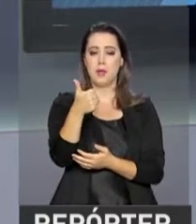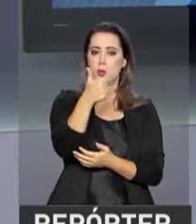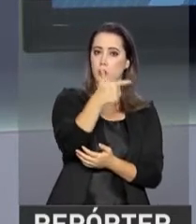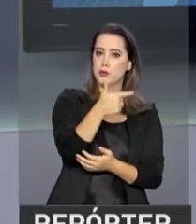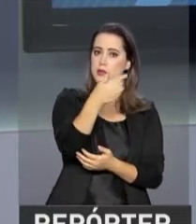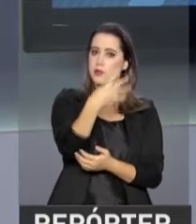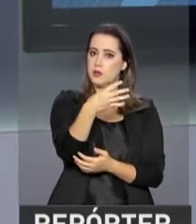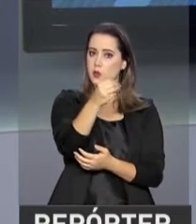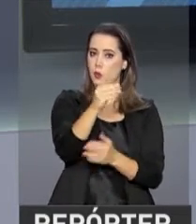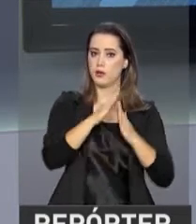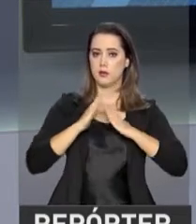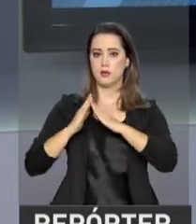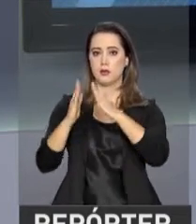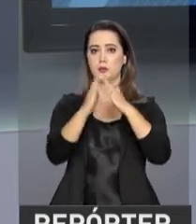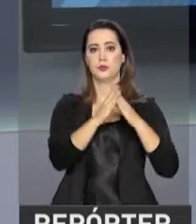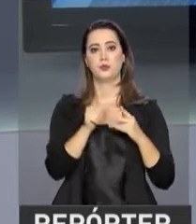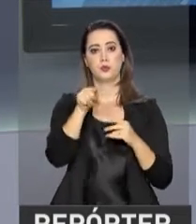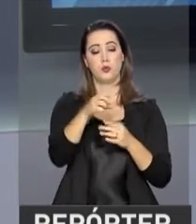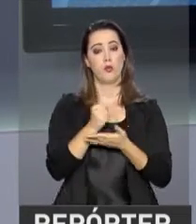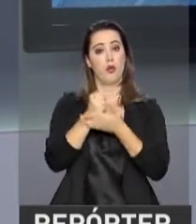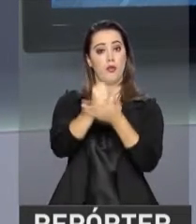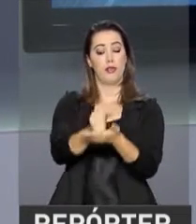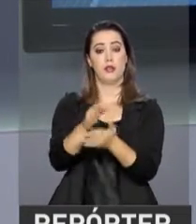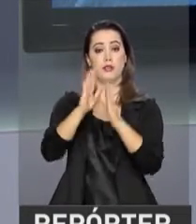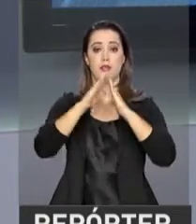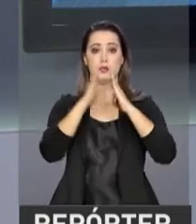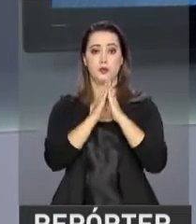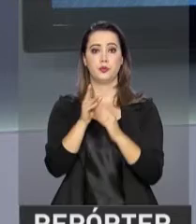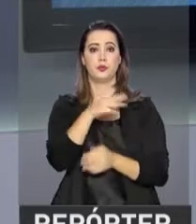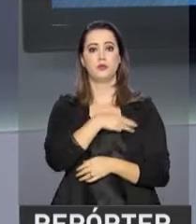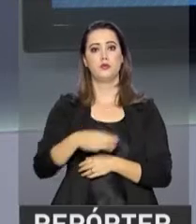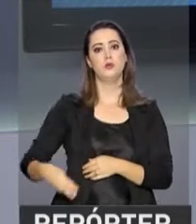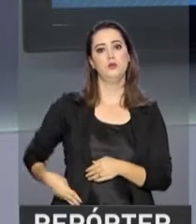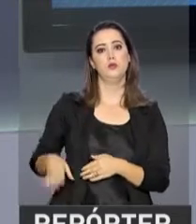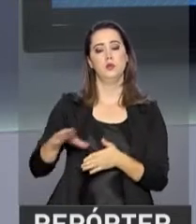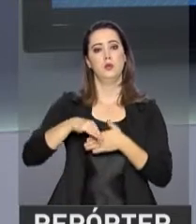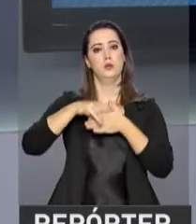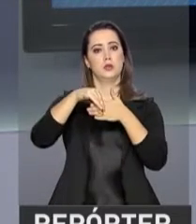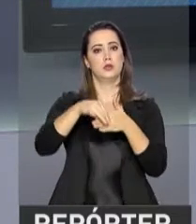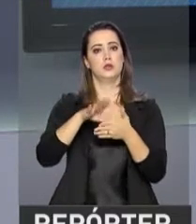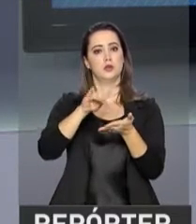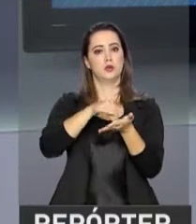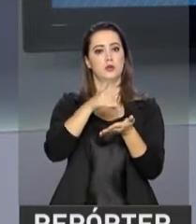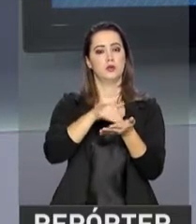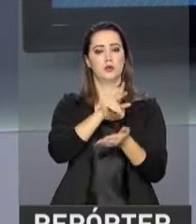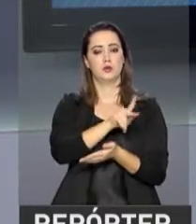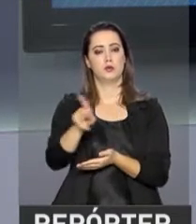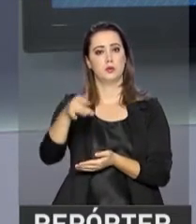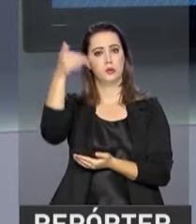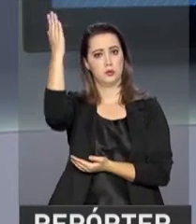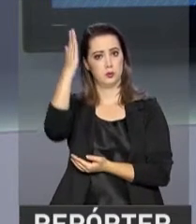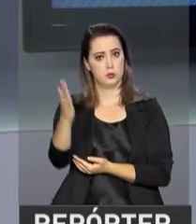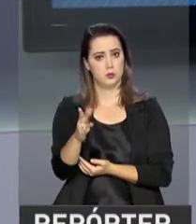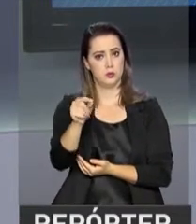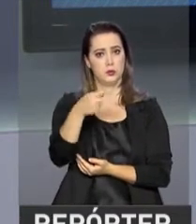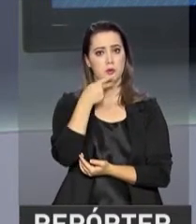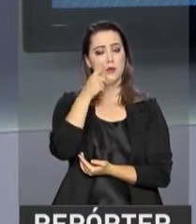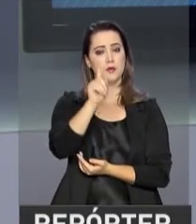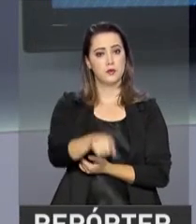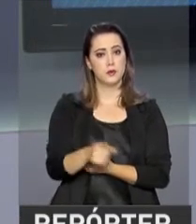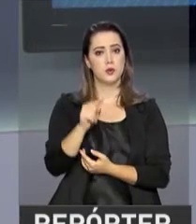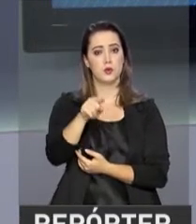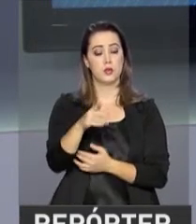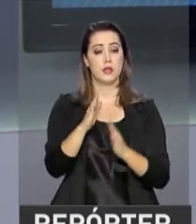do minha casa minha vida durante a entrega o ministro chefe da secretaria geral da presidência da república moreira franco ressaltou que